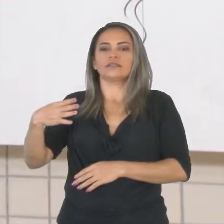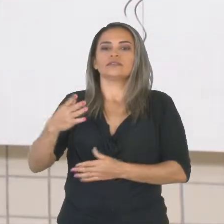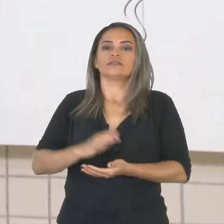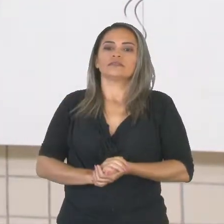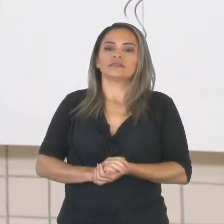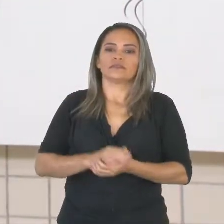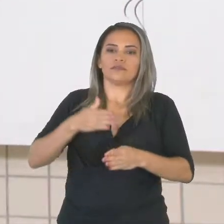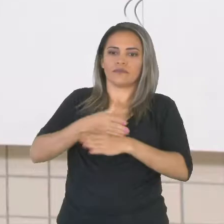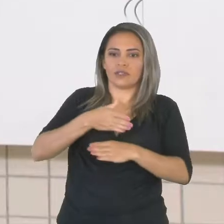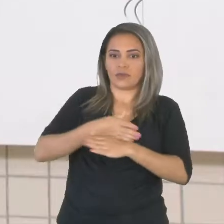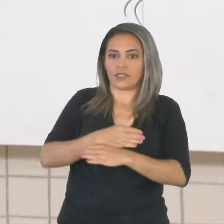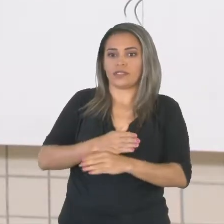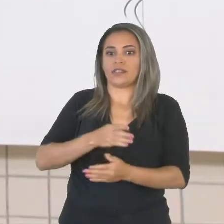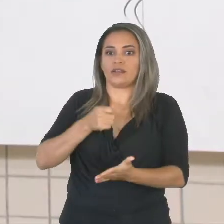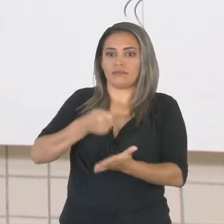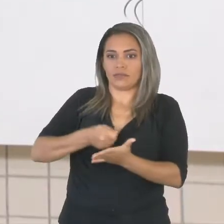relativa.